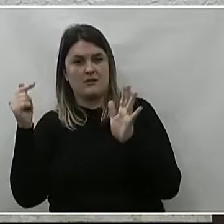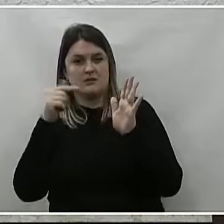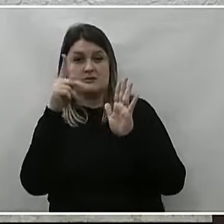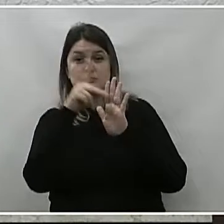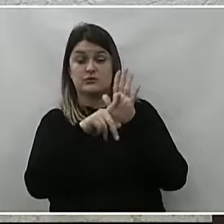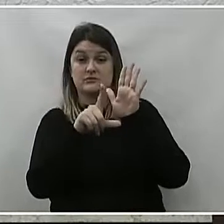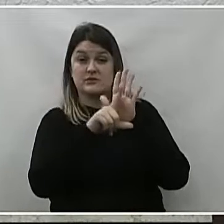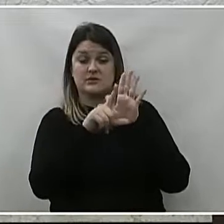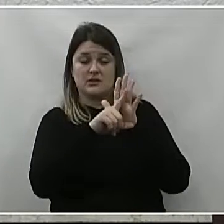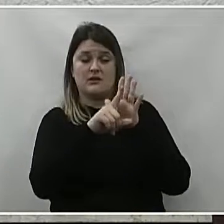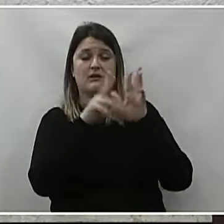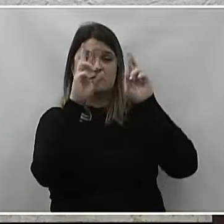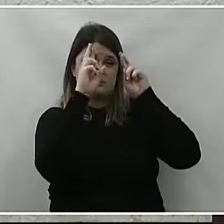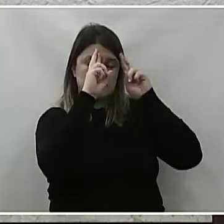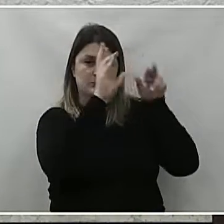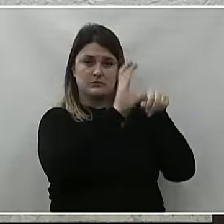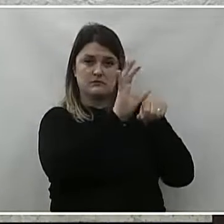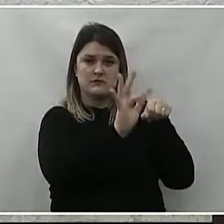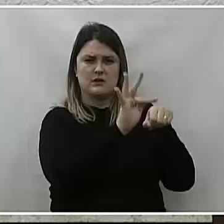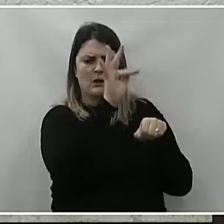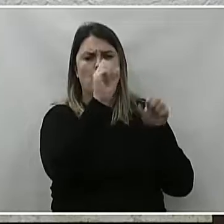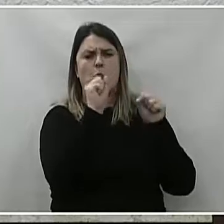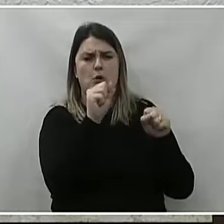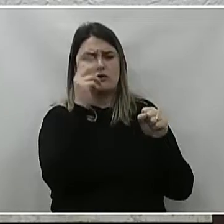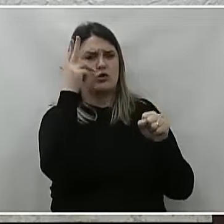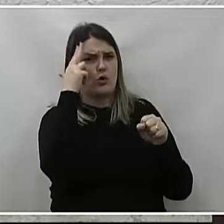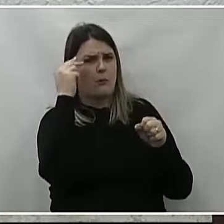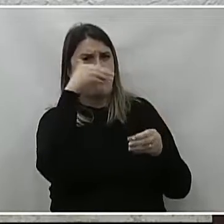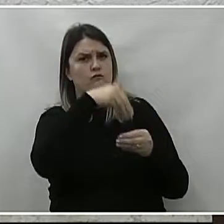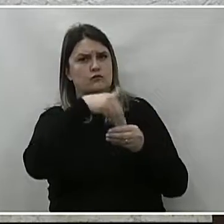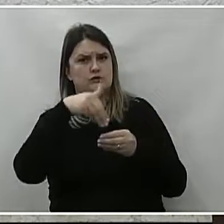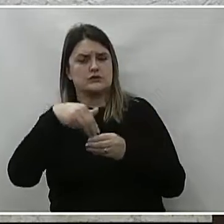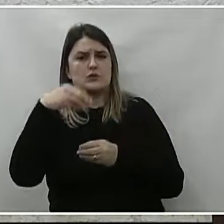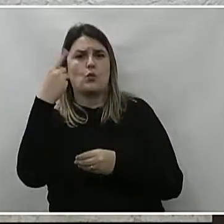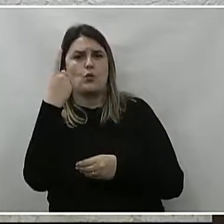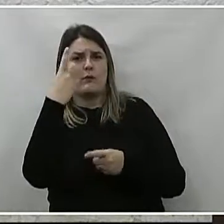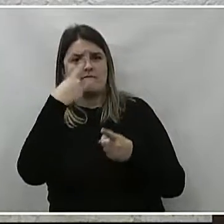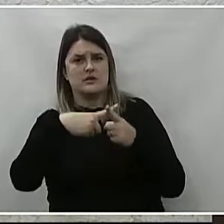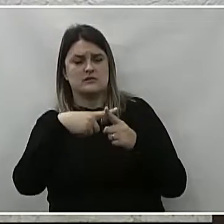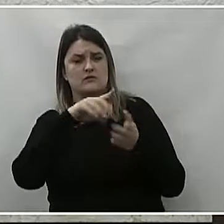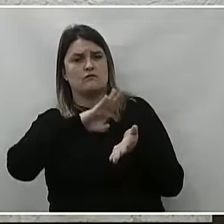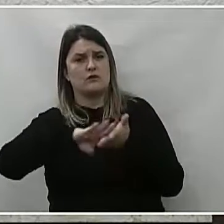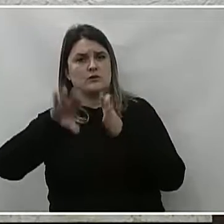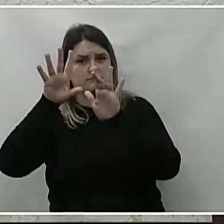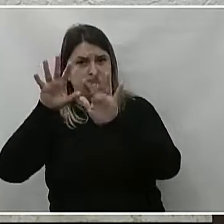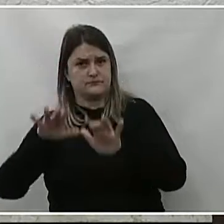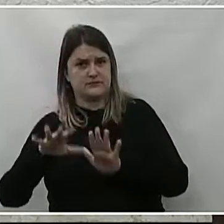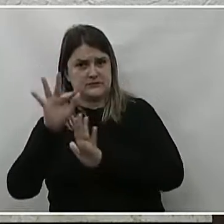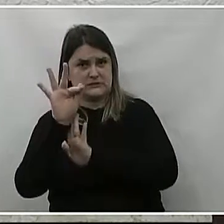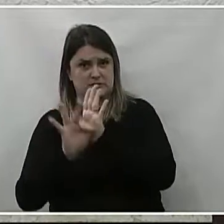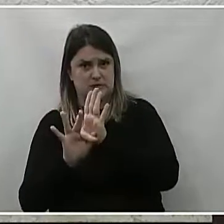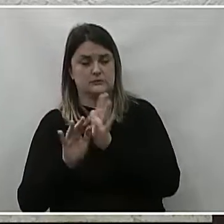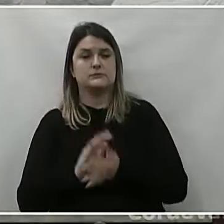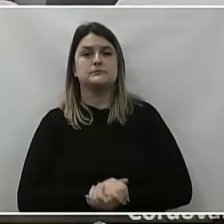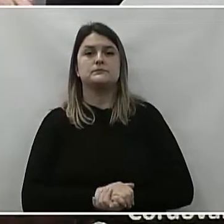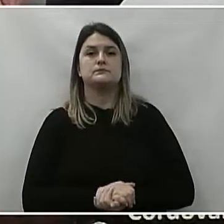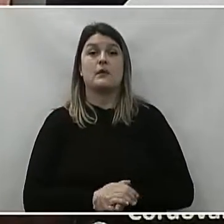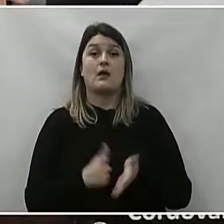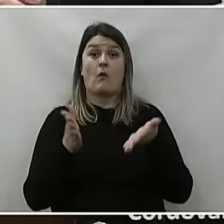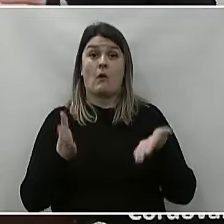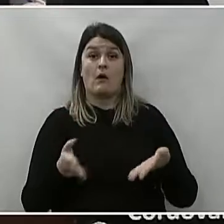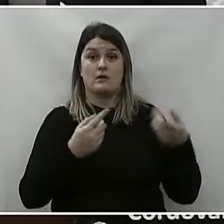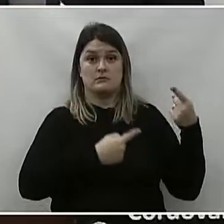o projeto de lei é legal e é constitucional, devendo mesmo seguir para a votação em turno único, com dispensa da redação final, é o parecer.